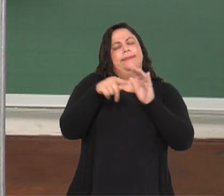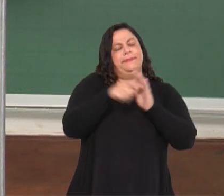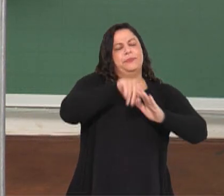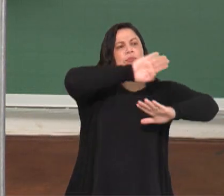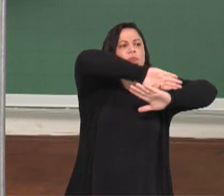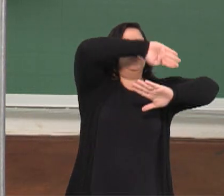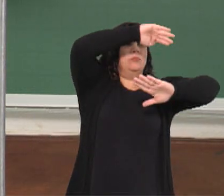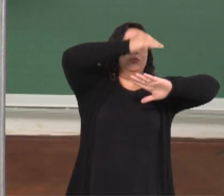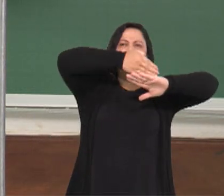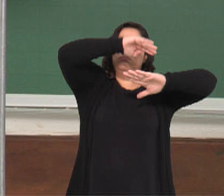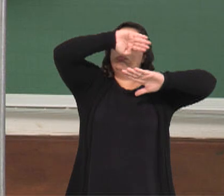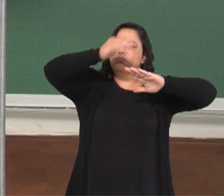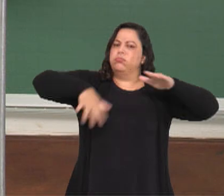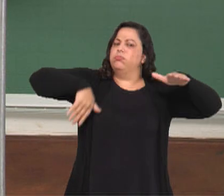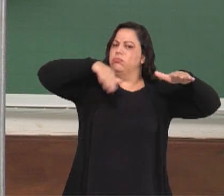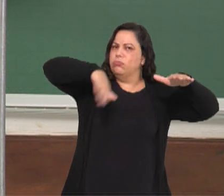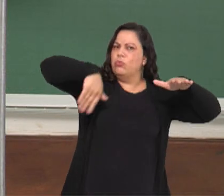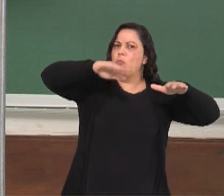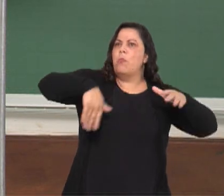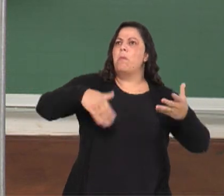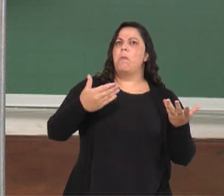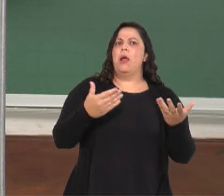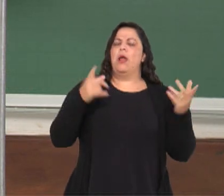questão física ali que